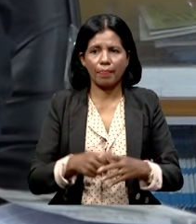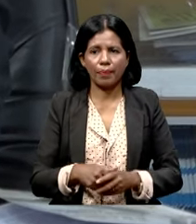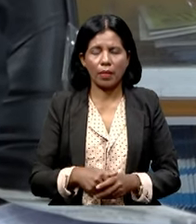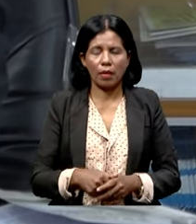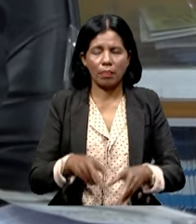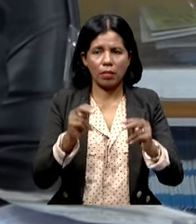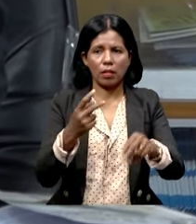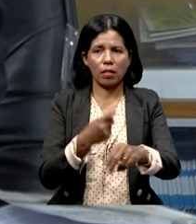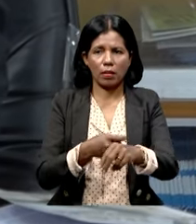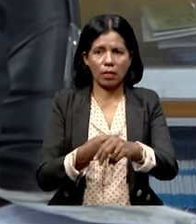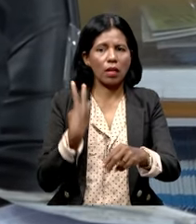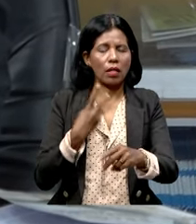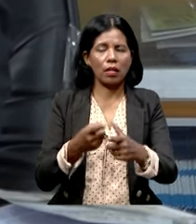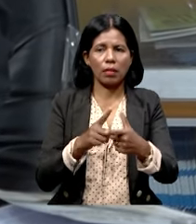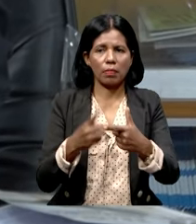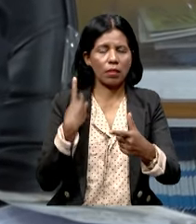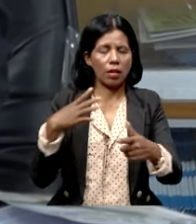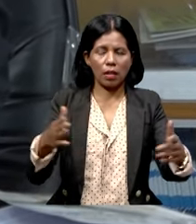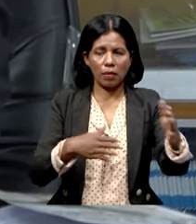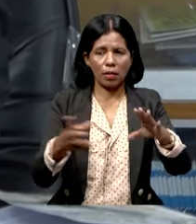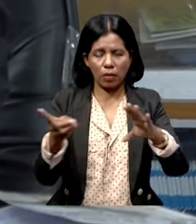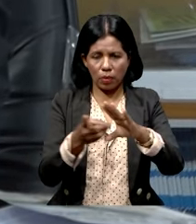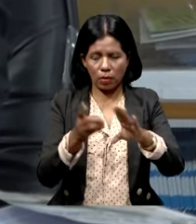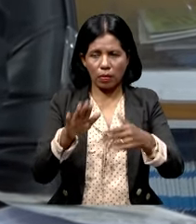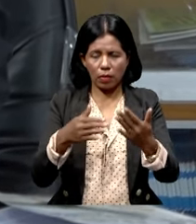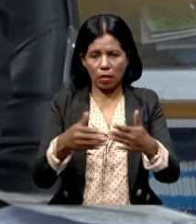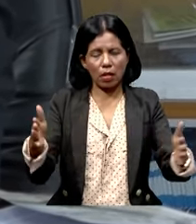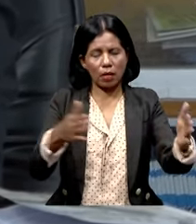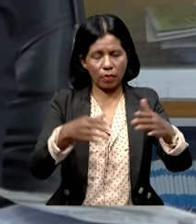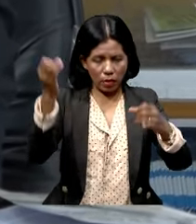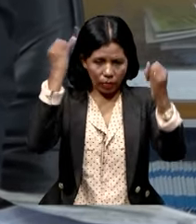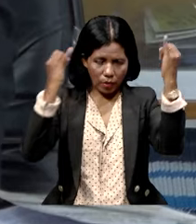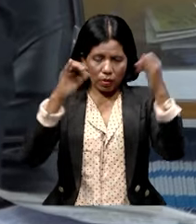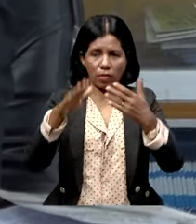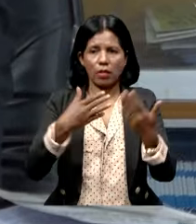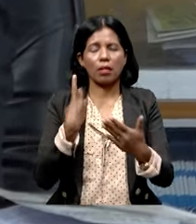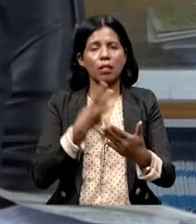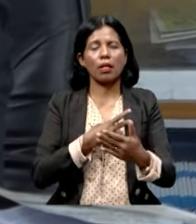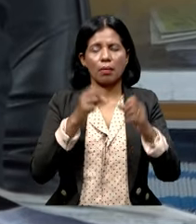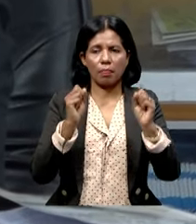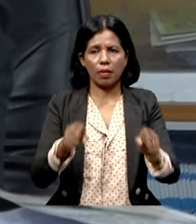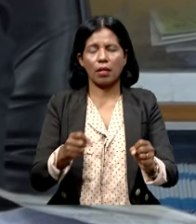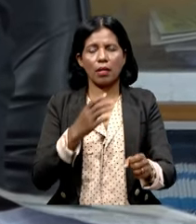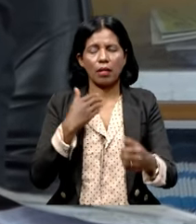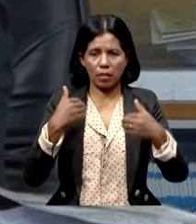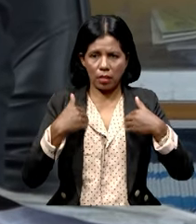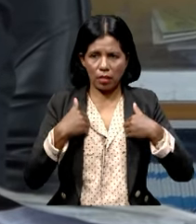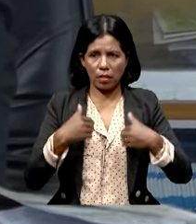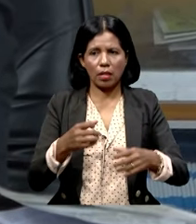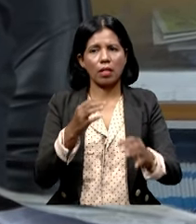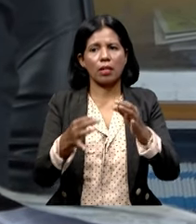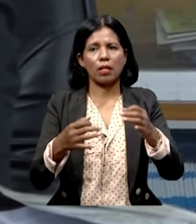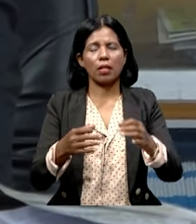de tempo para depois se tabele a livro do documento Sira, a livro informações adicionais Sira, para depois se tabele a conclusão. Agora se a